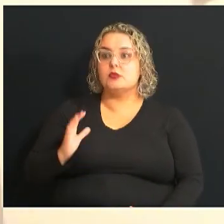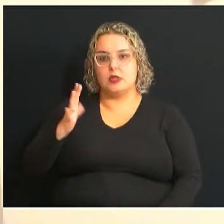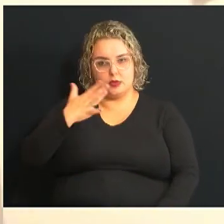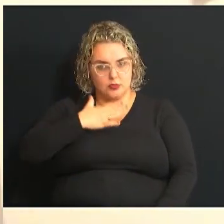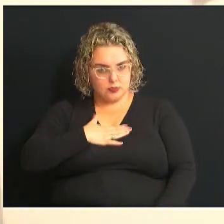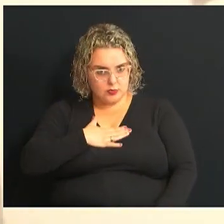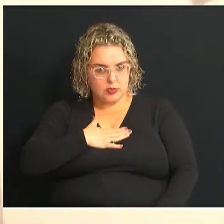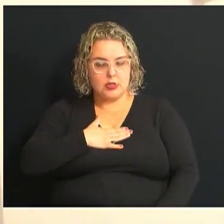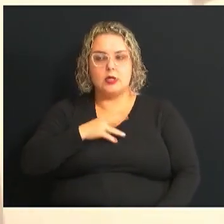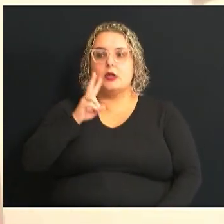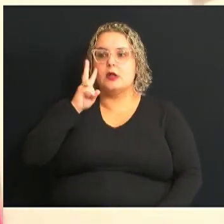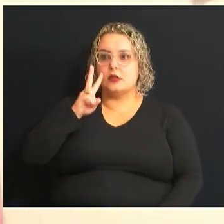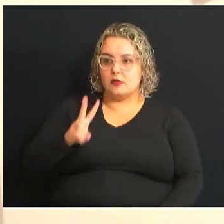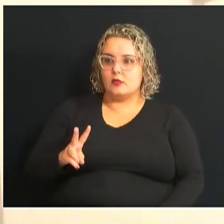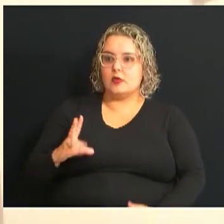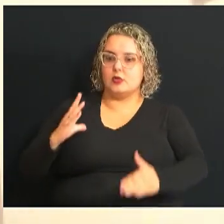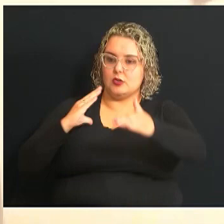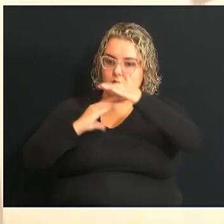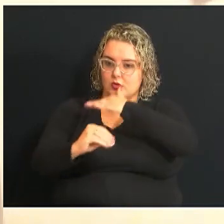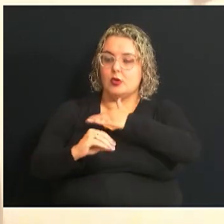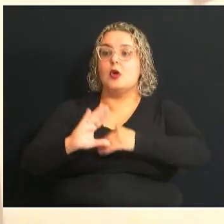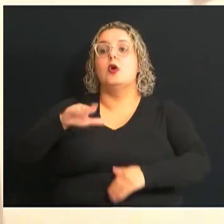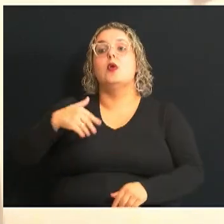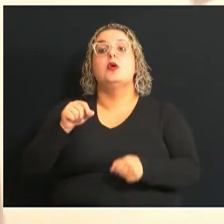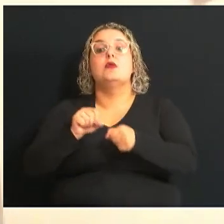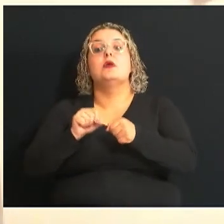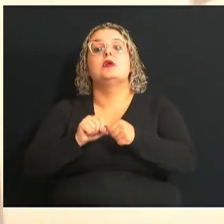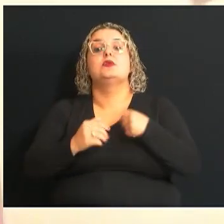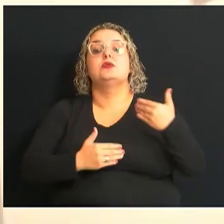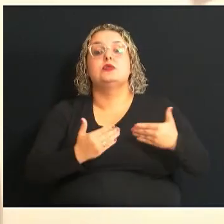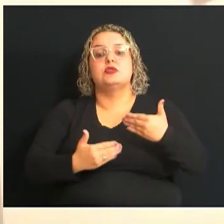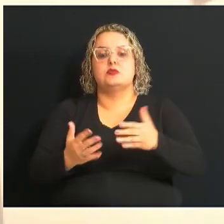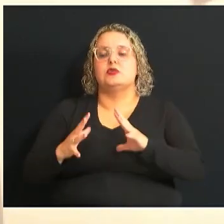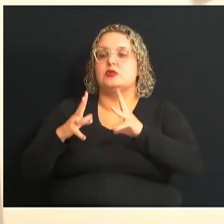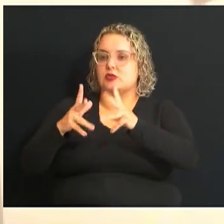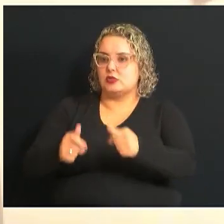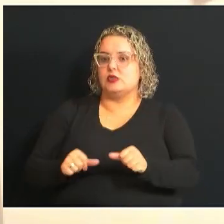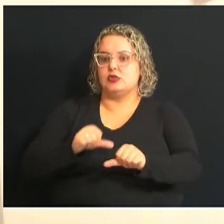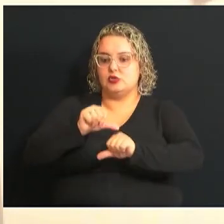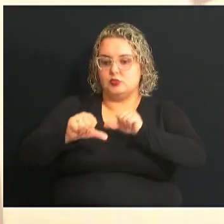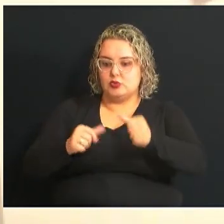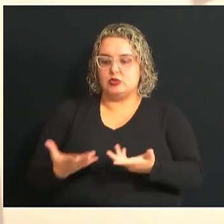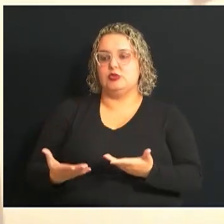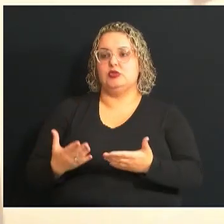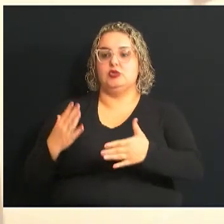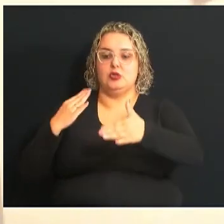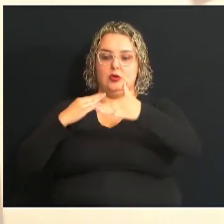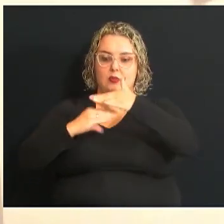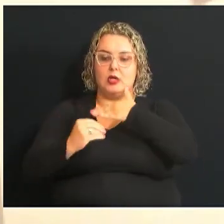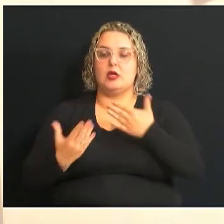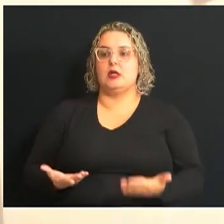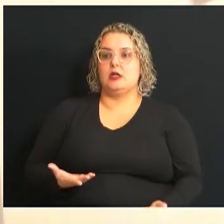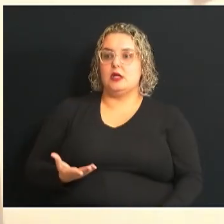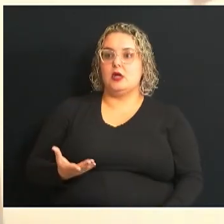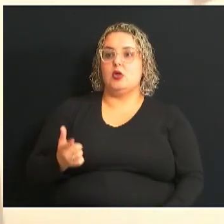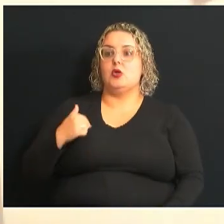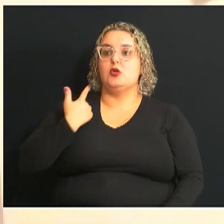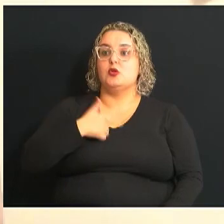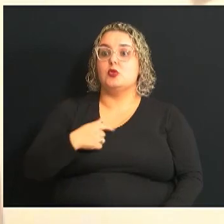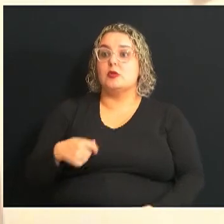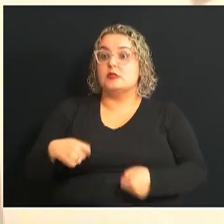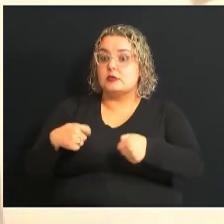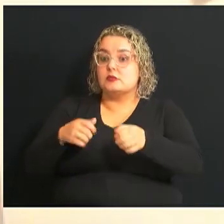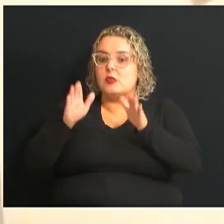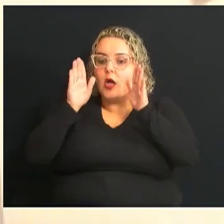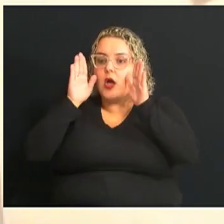vejo com os imigrantes também, que quando a gente faz todo esse processo, né, de mudança, de migração, a gente tende a focar muito